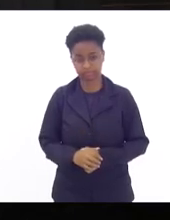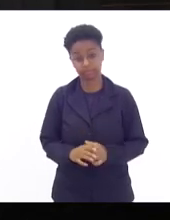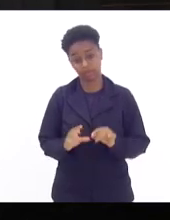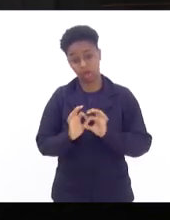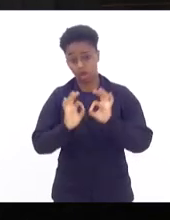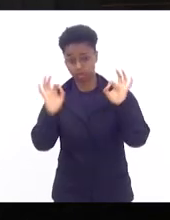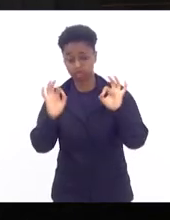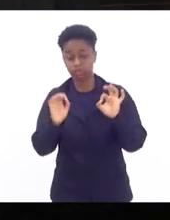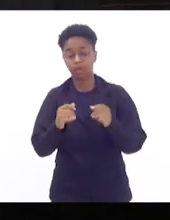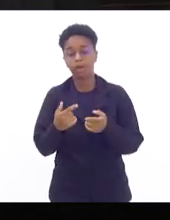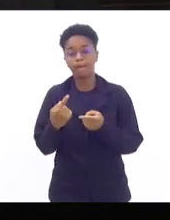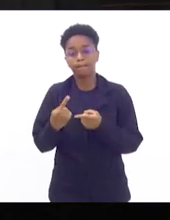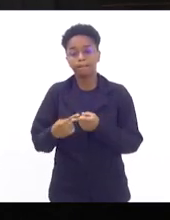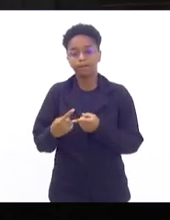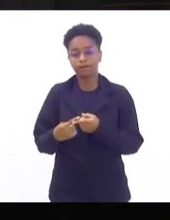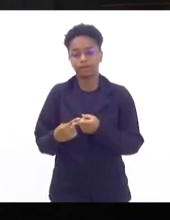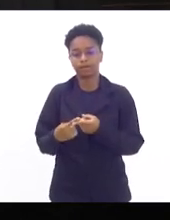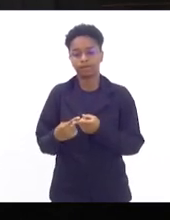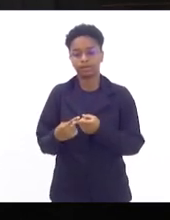daquelas